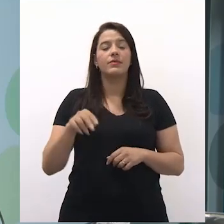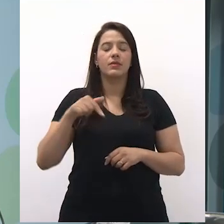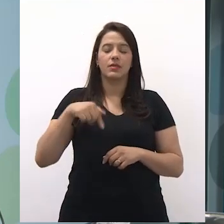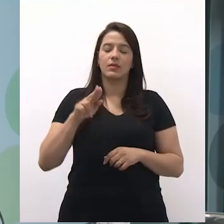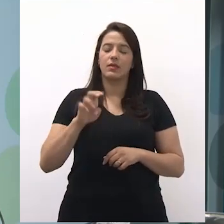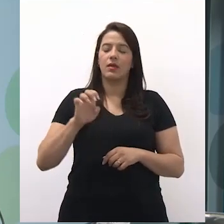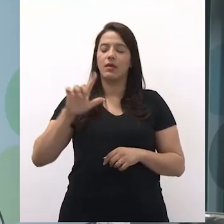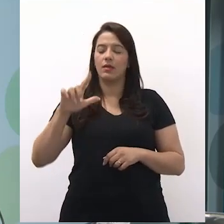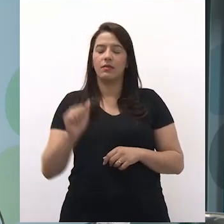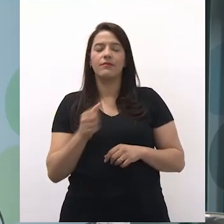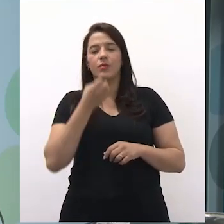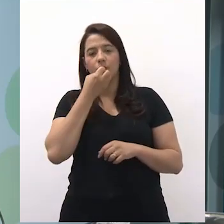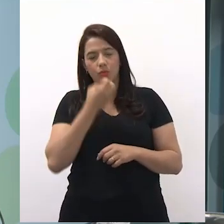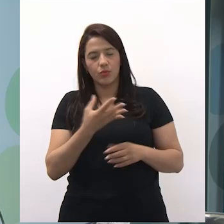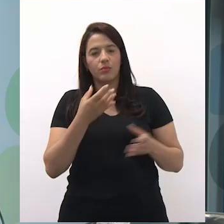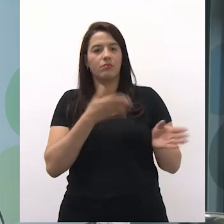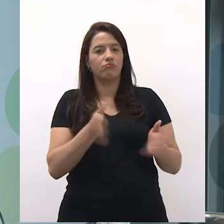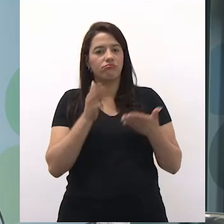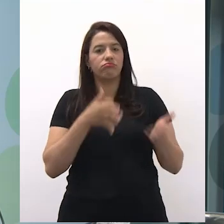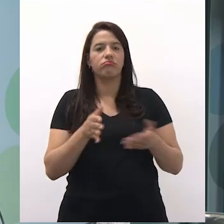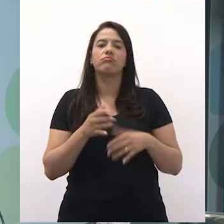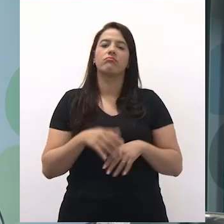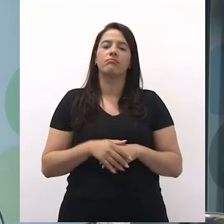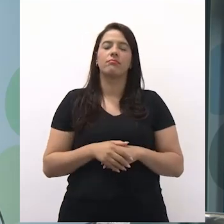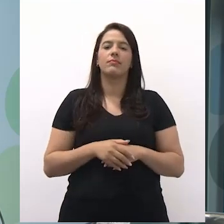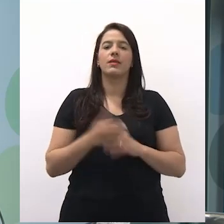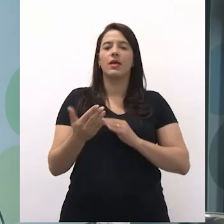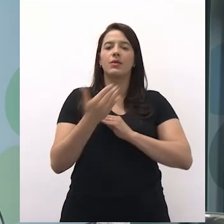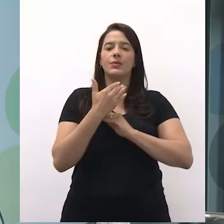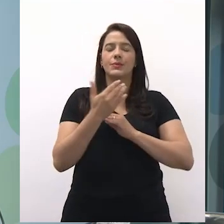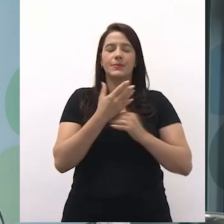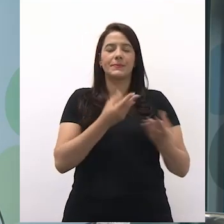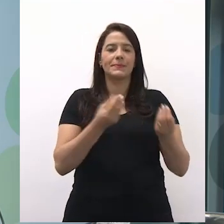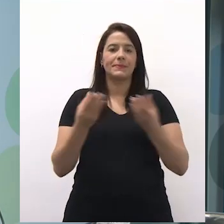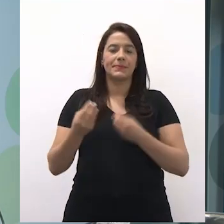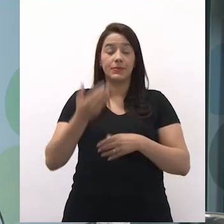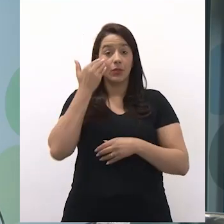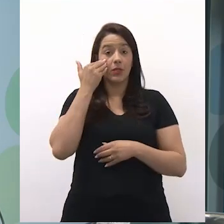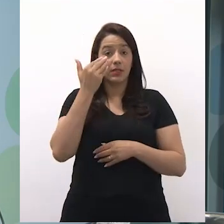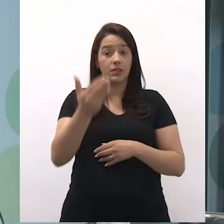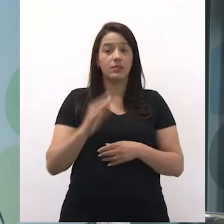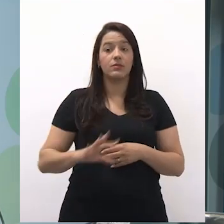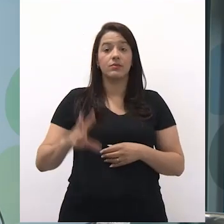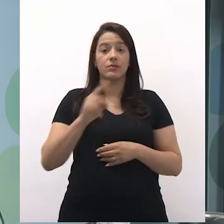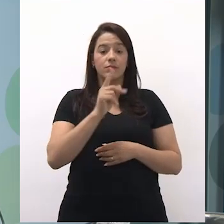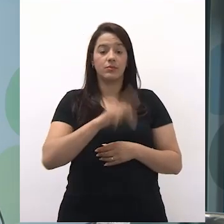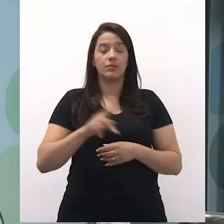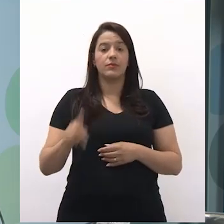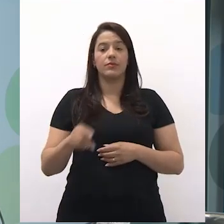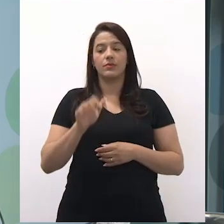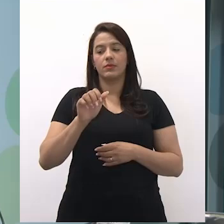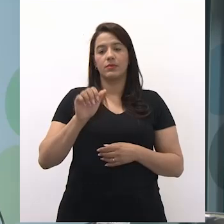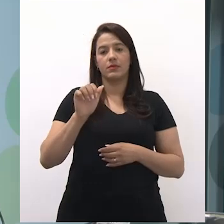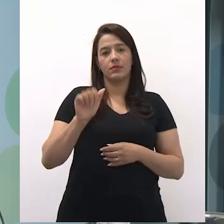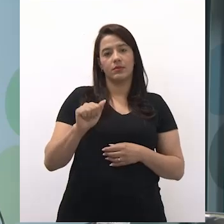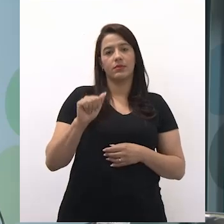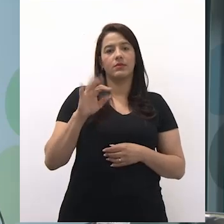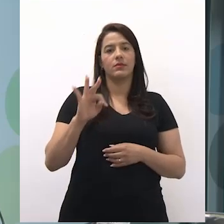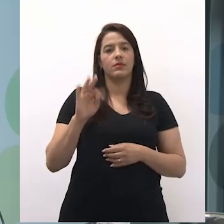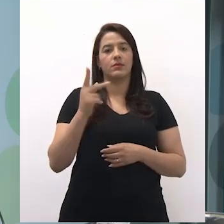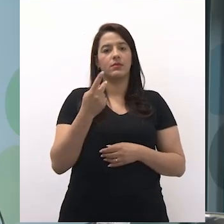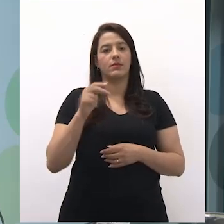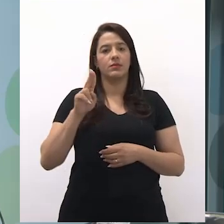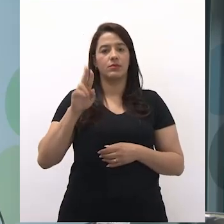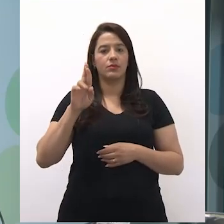Cristina, muito produtivo. Agradecemos aí o professor Arthur, sempre